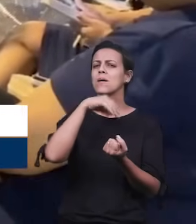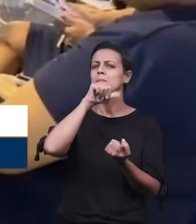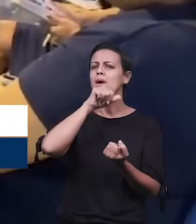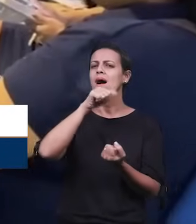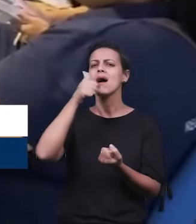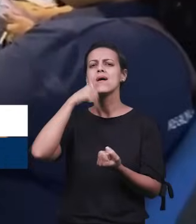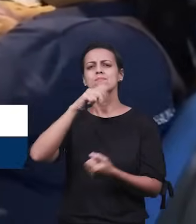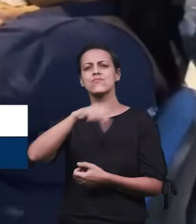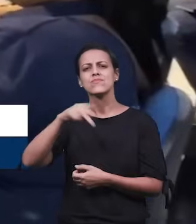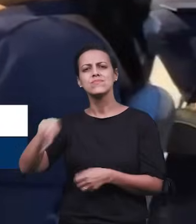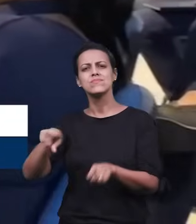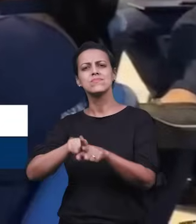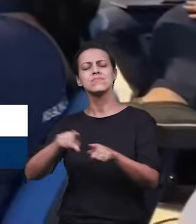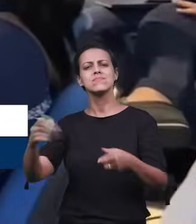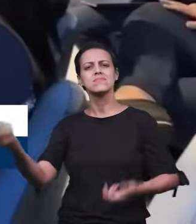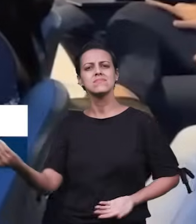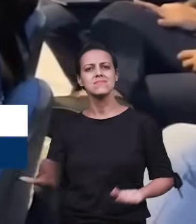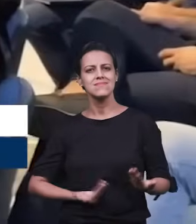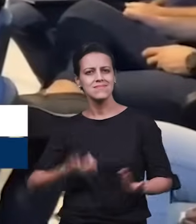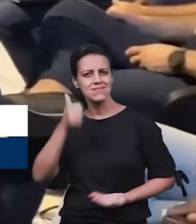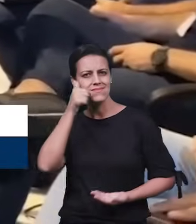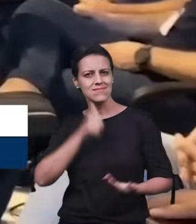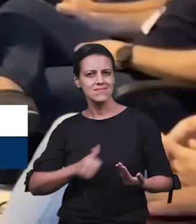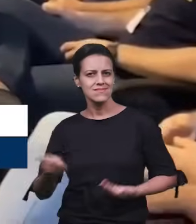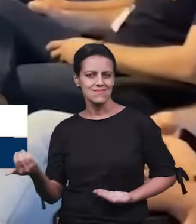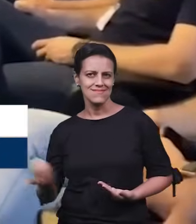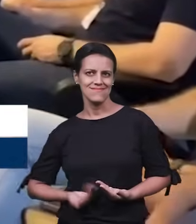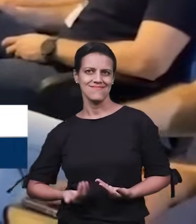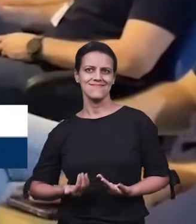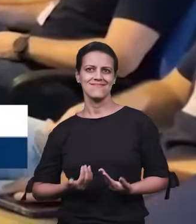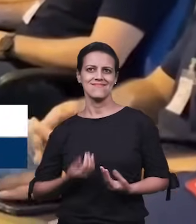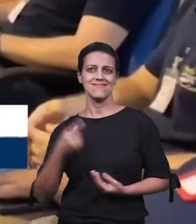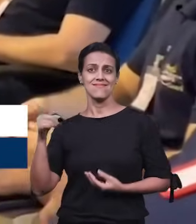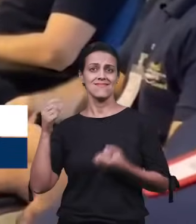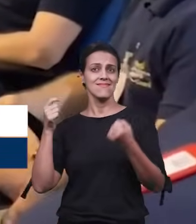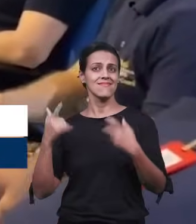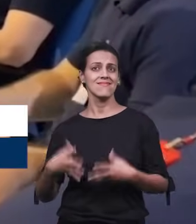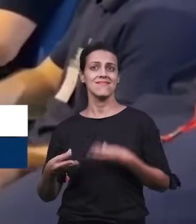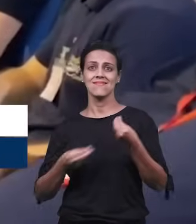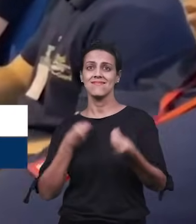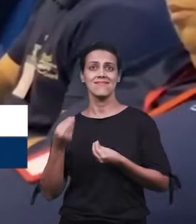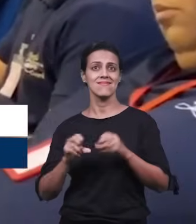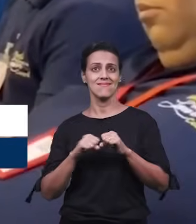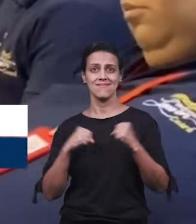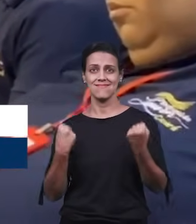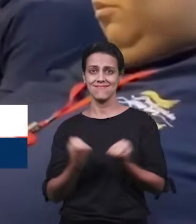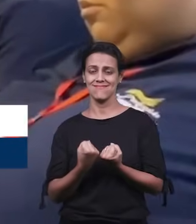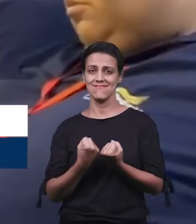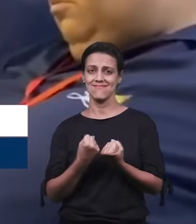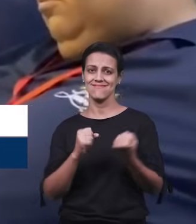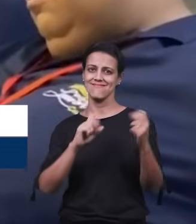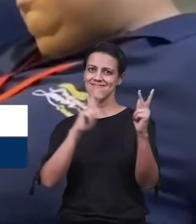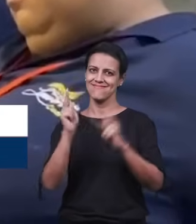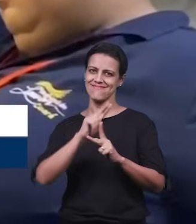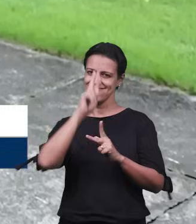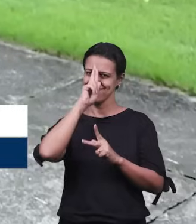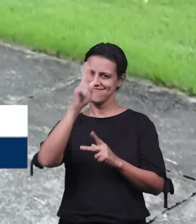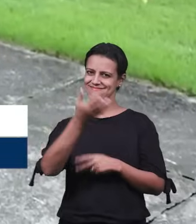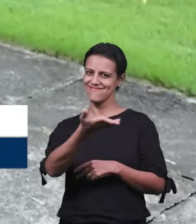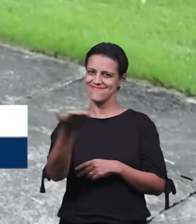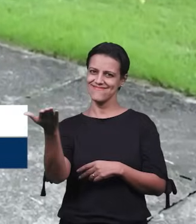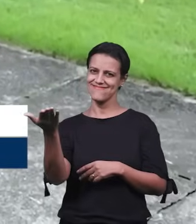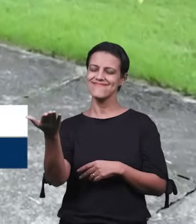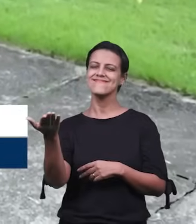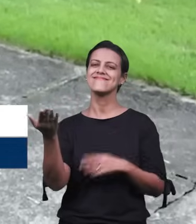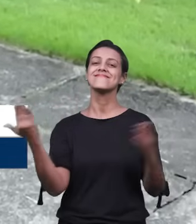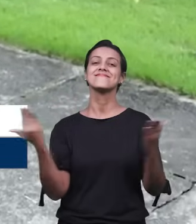pais, professores e senhoras. O pastor Robert Marques vai nos relatar um pouco sobre como foi esse seminário. É com você, pastor. Hoje